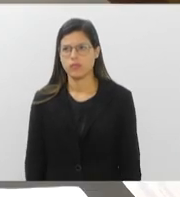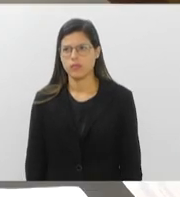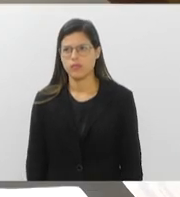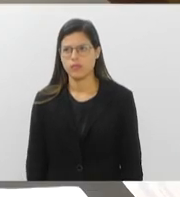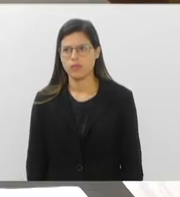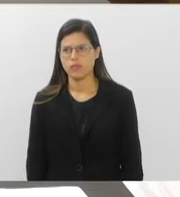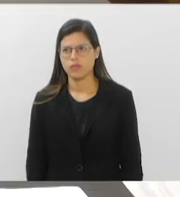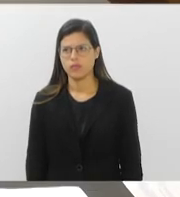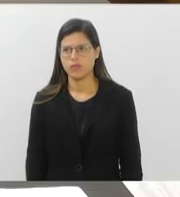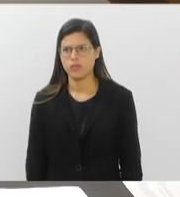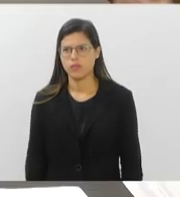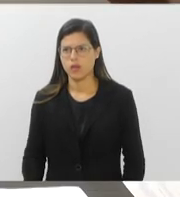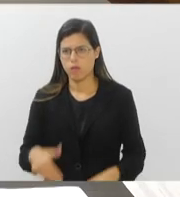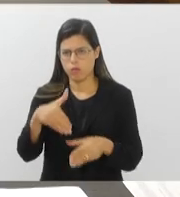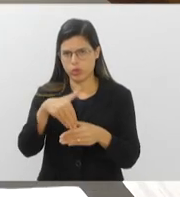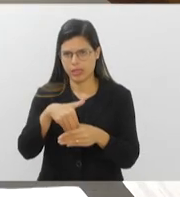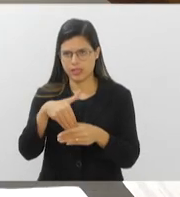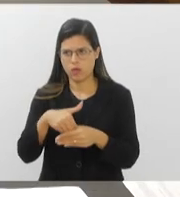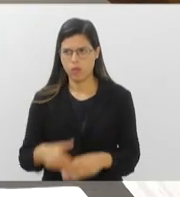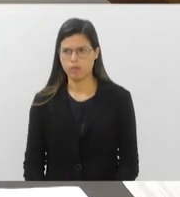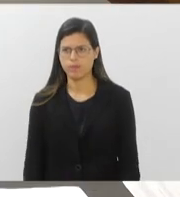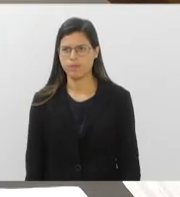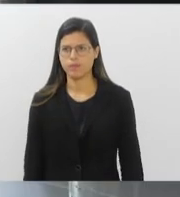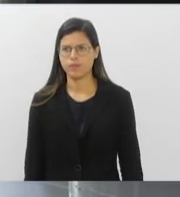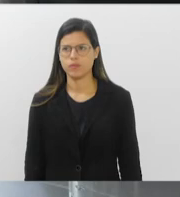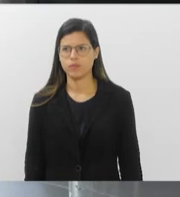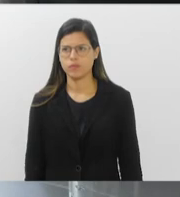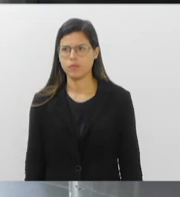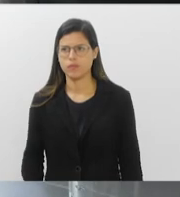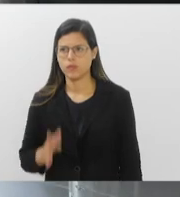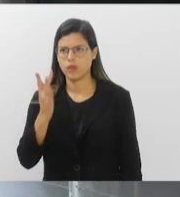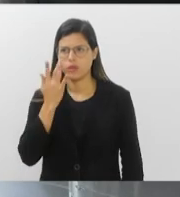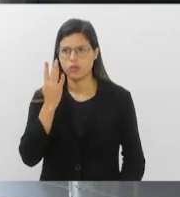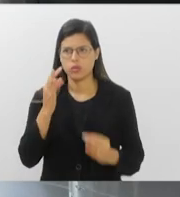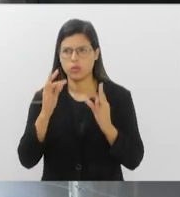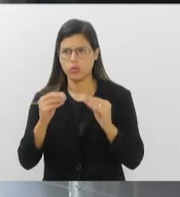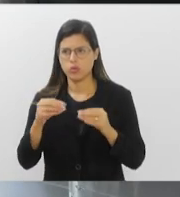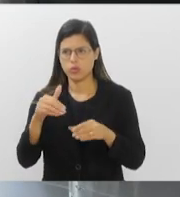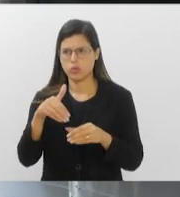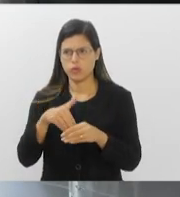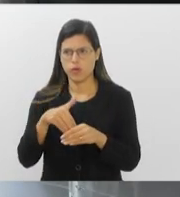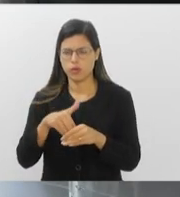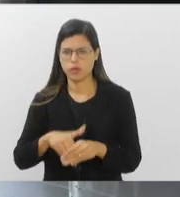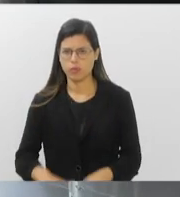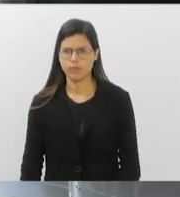vou colocar em votação. Acho que todos votam, né? Todos votam.